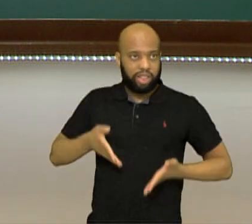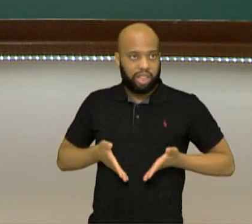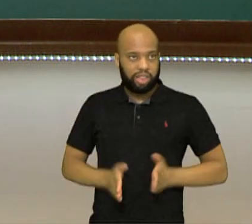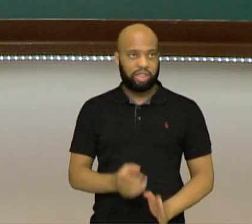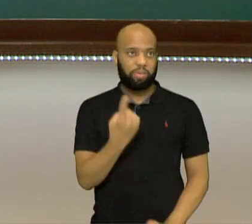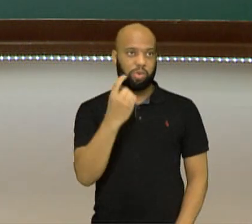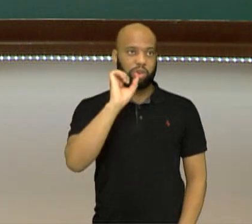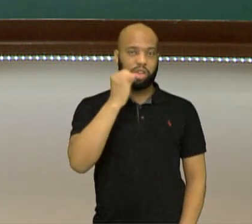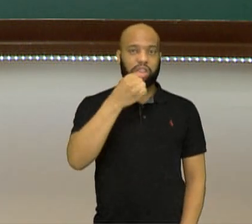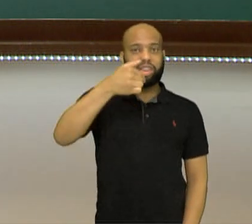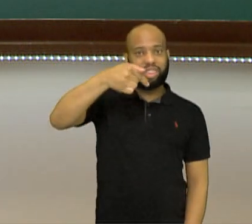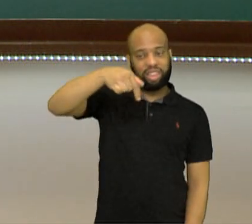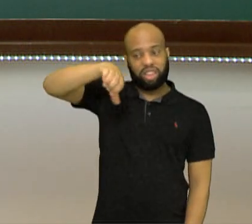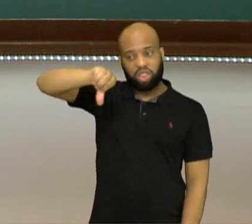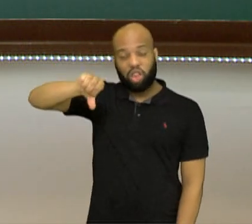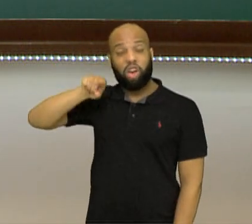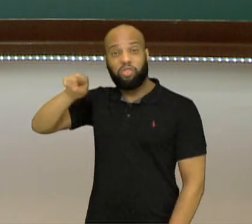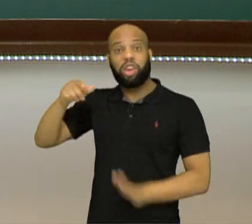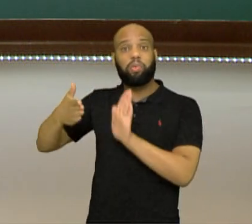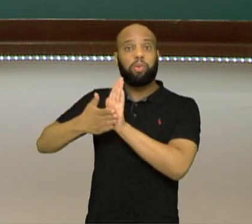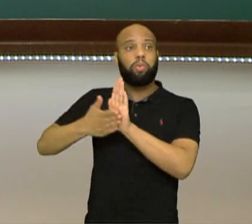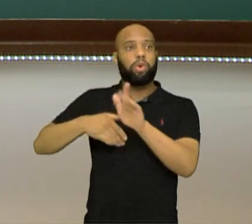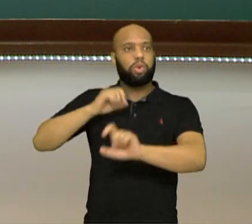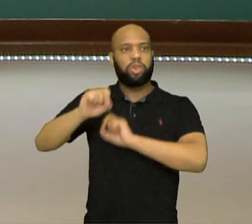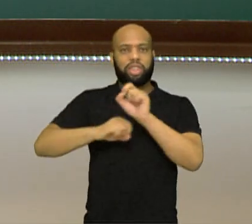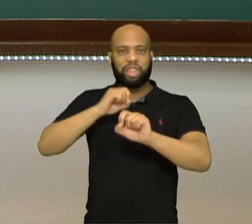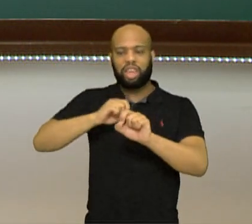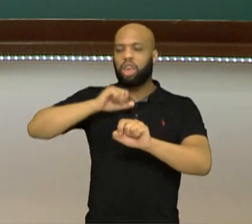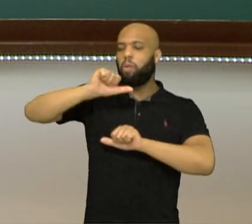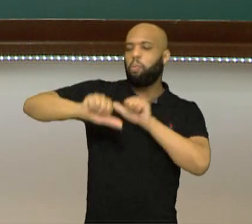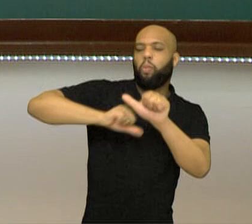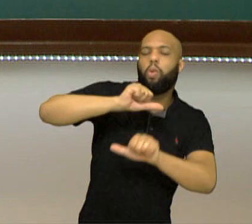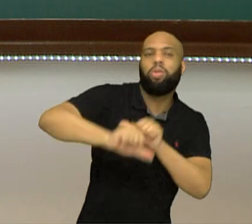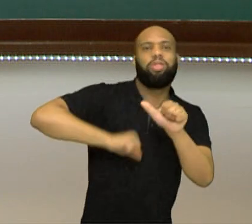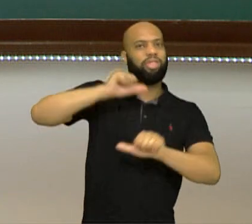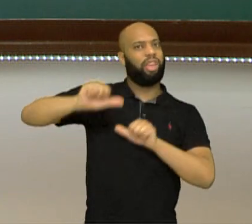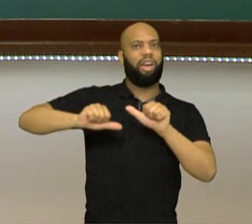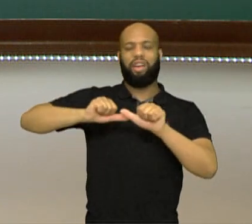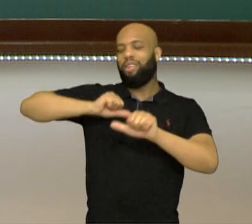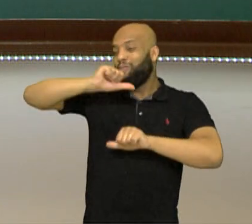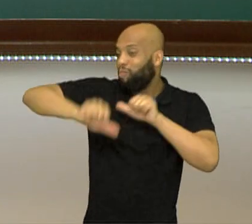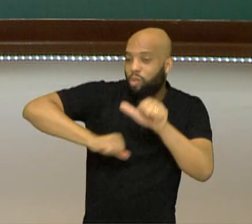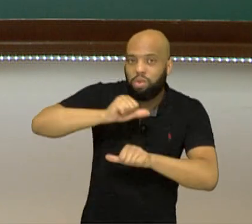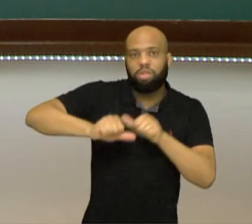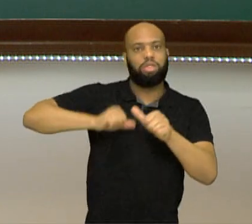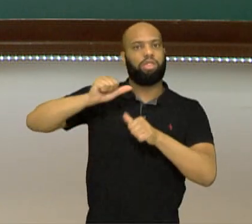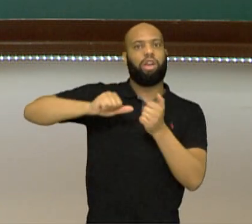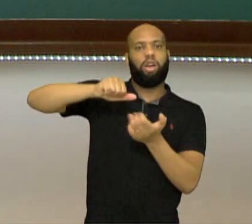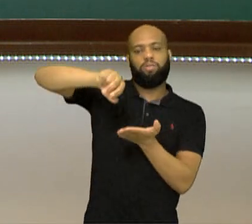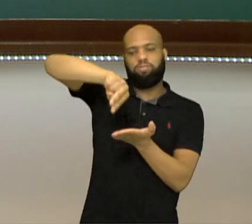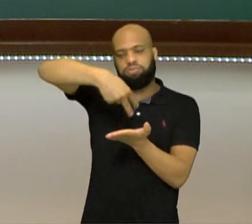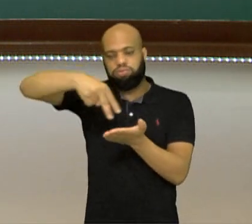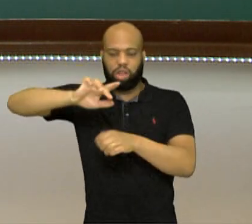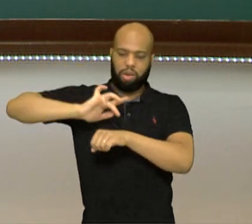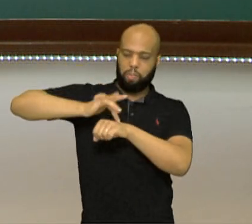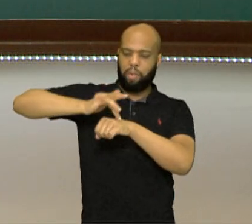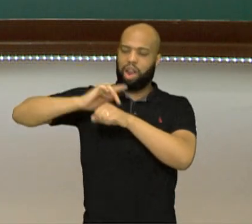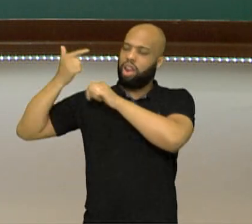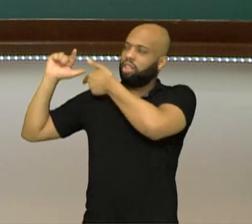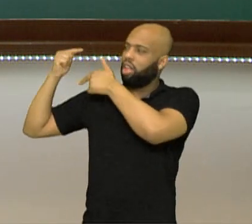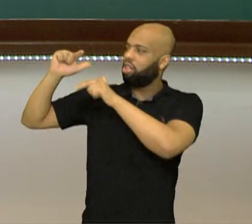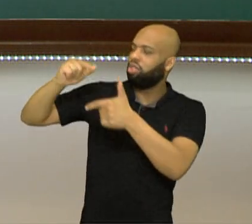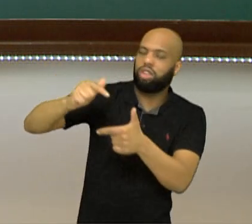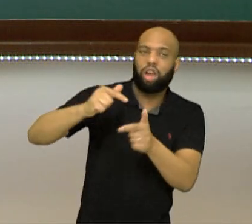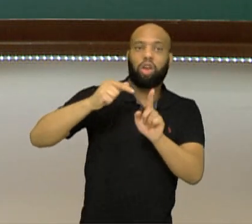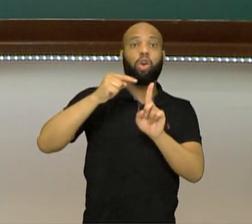1879, que vai propor, né, a quebra do balé clássico, a quebra da dança do balé clássico para um tipo de dança que ele